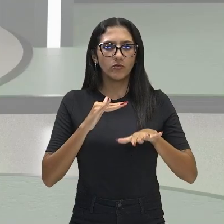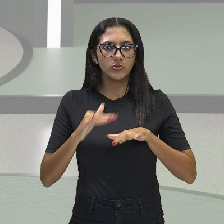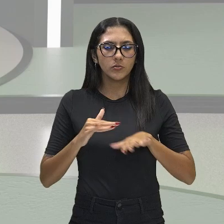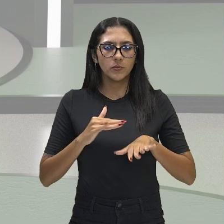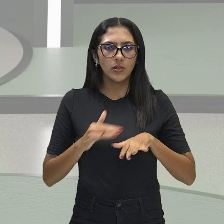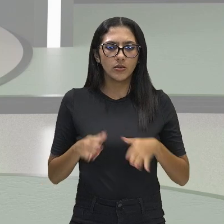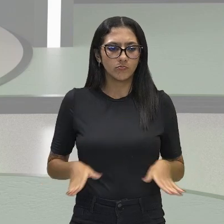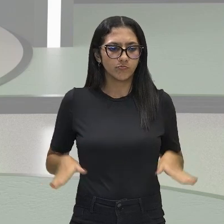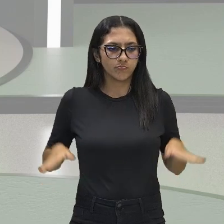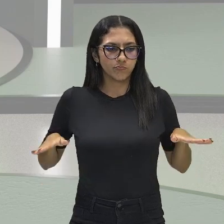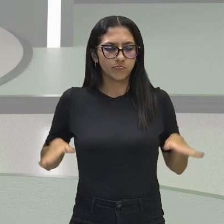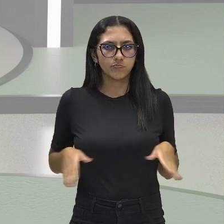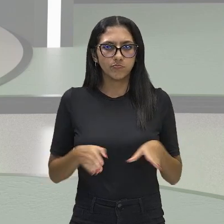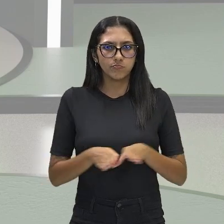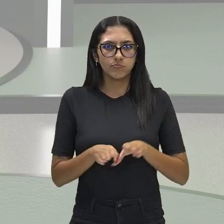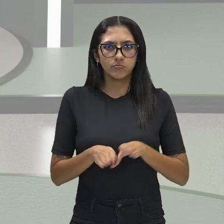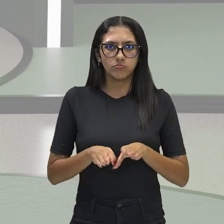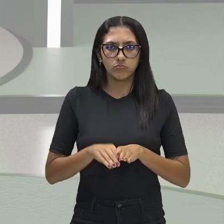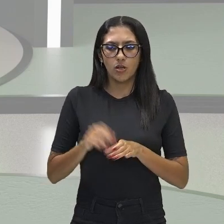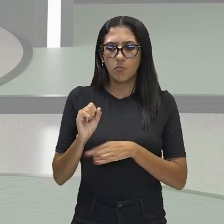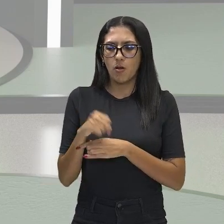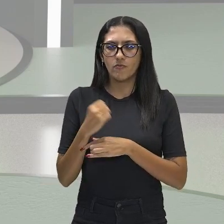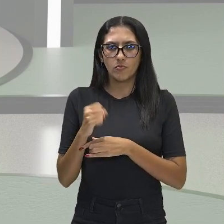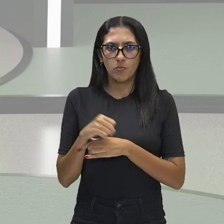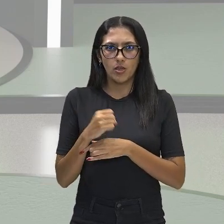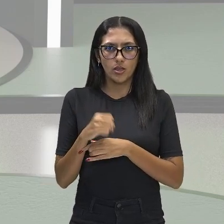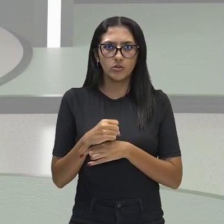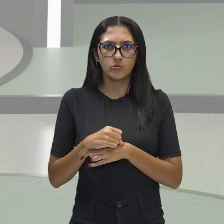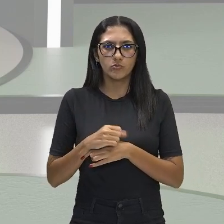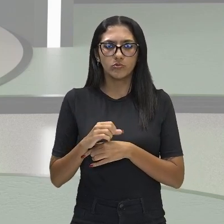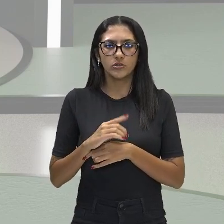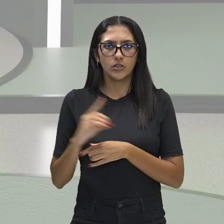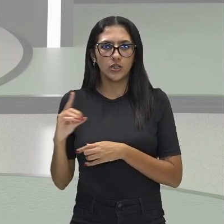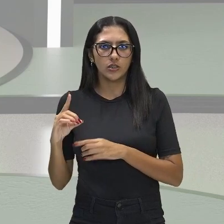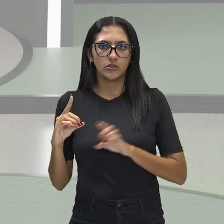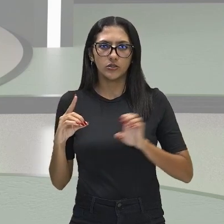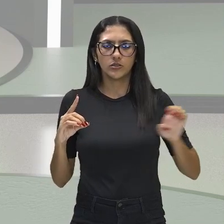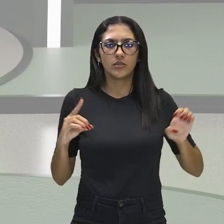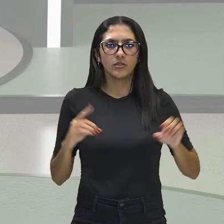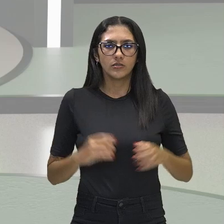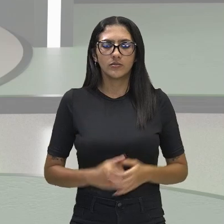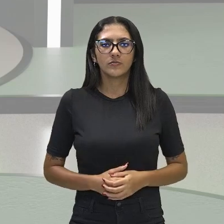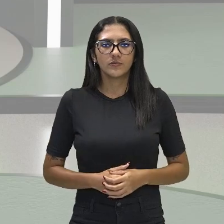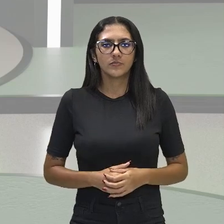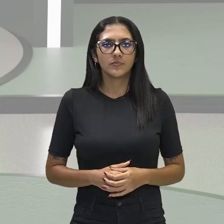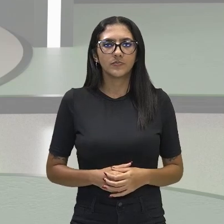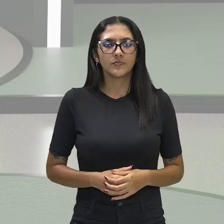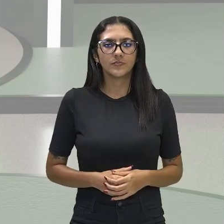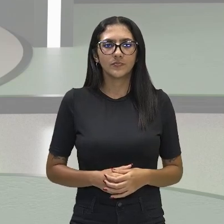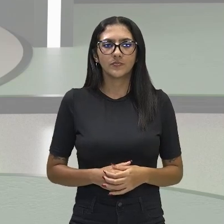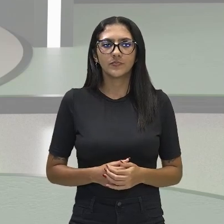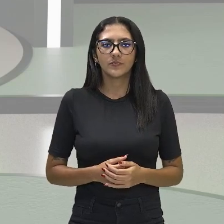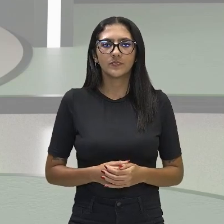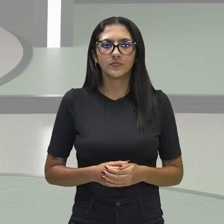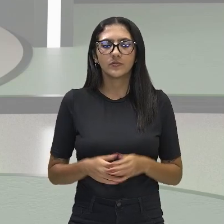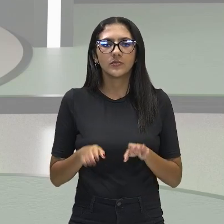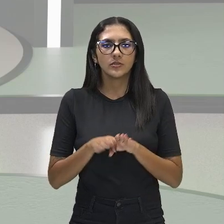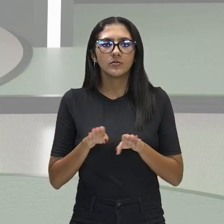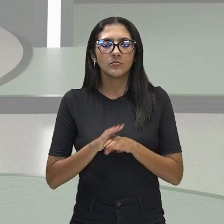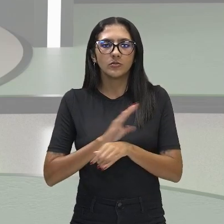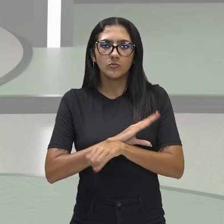a lateralidade do seu braço. E os músculos